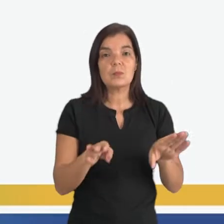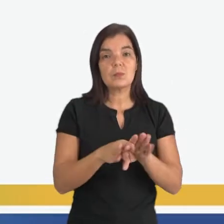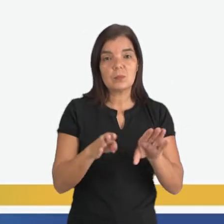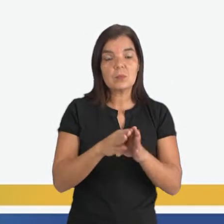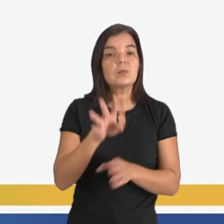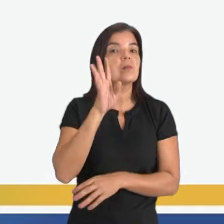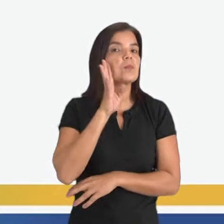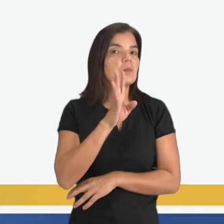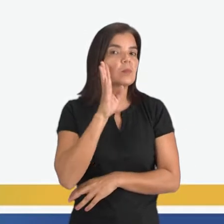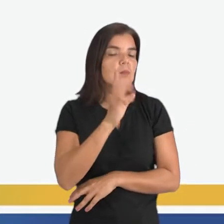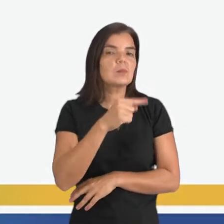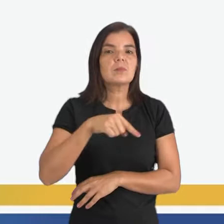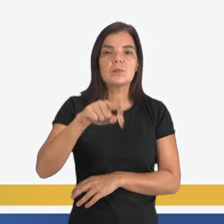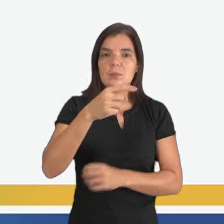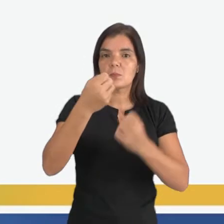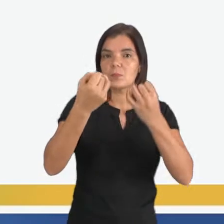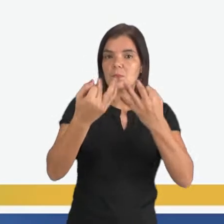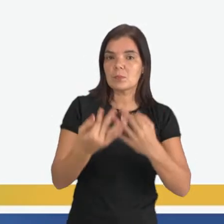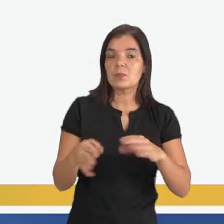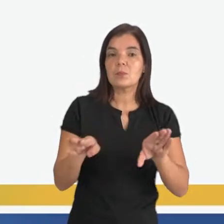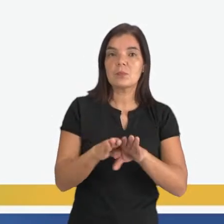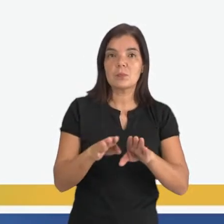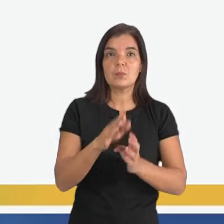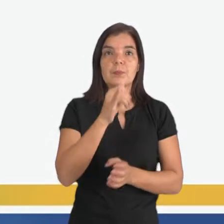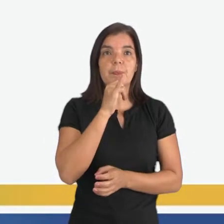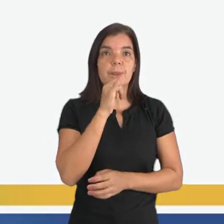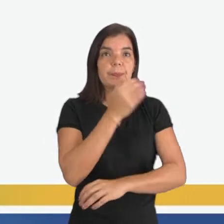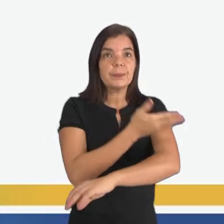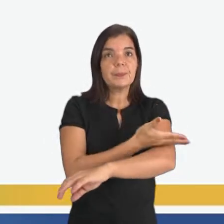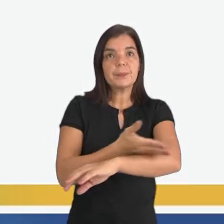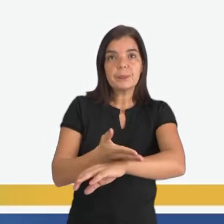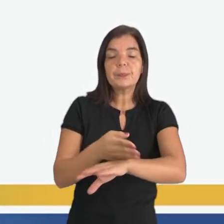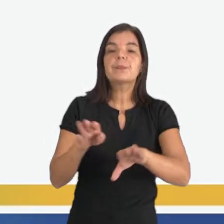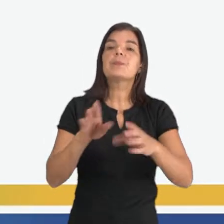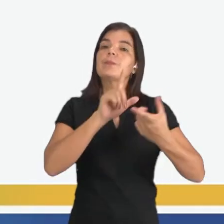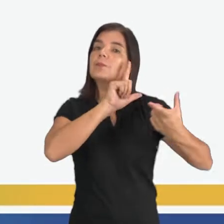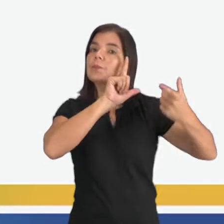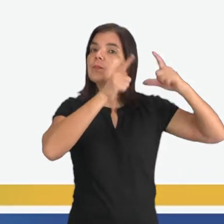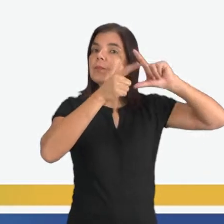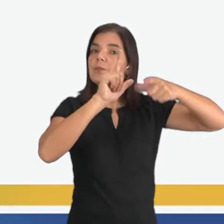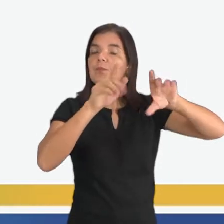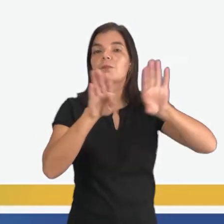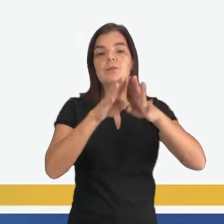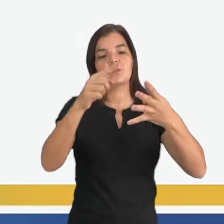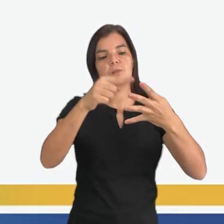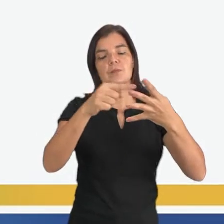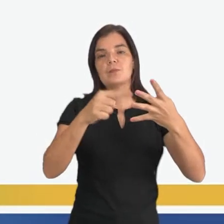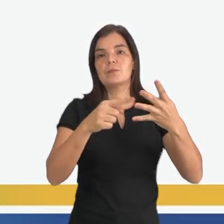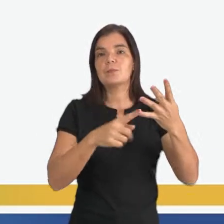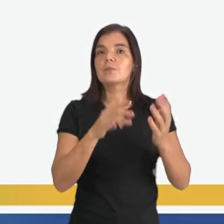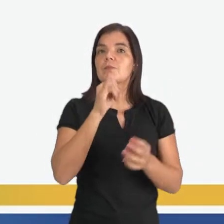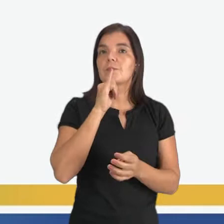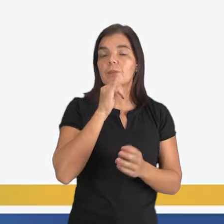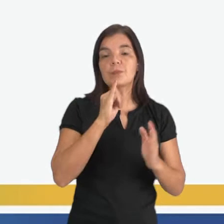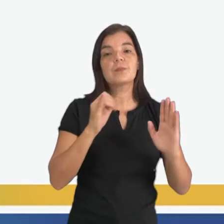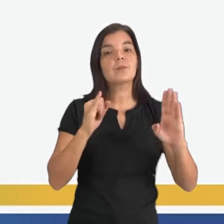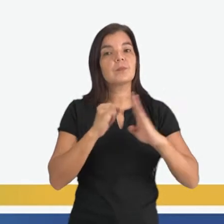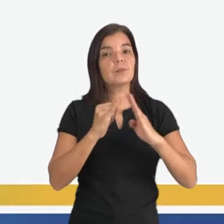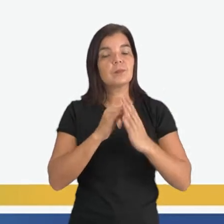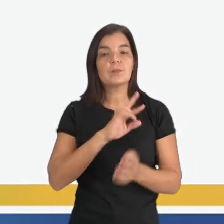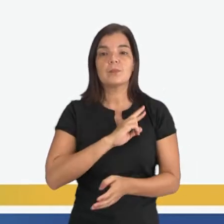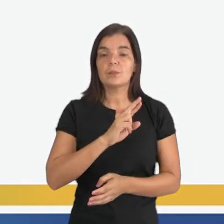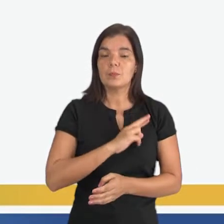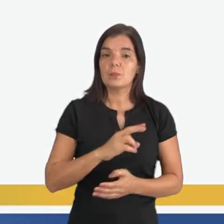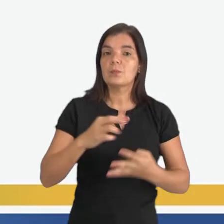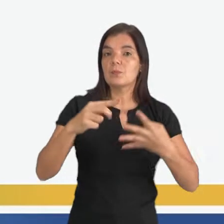bem interessantes, que a gente vai descrever. No caso das tradições também nós vamos ter 4 exemplos, e nas instituições religiosas também